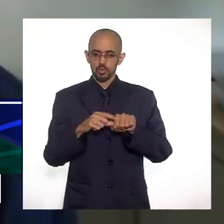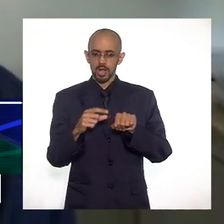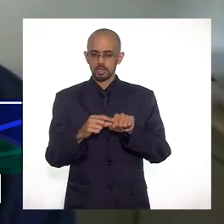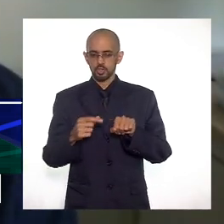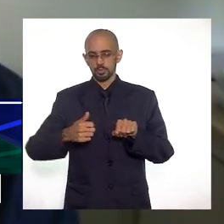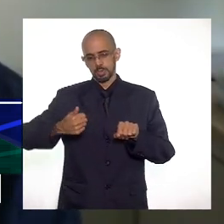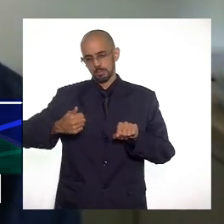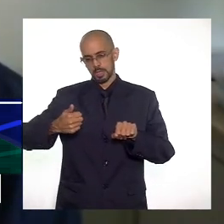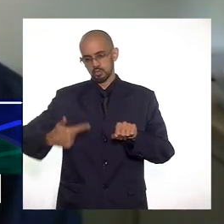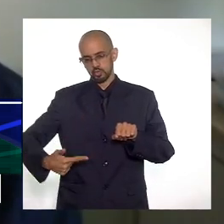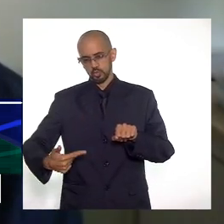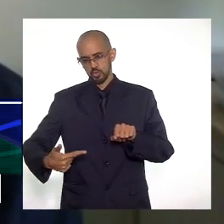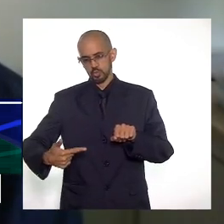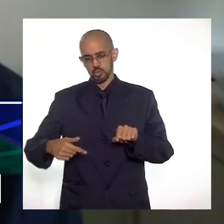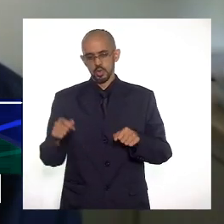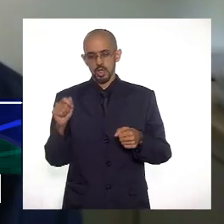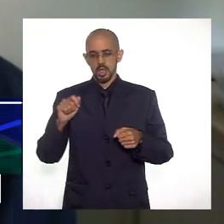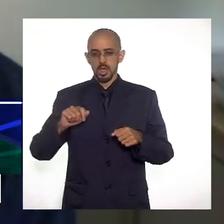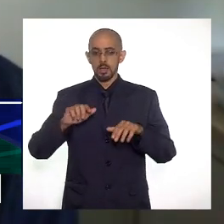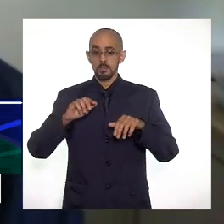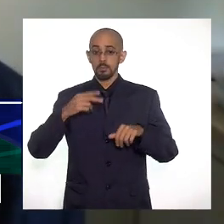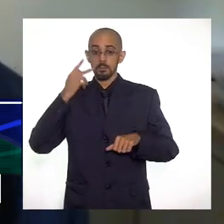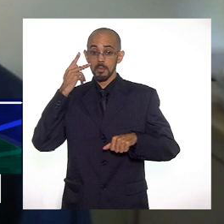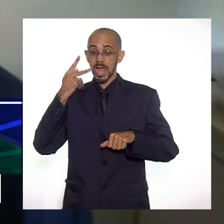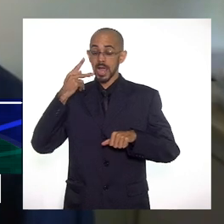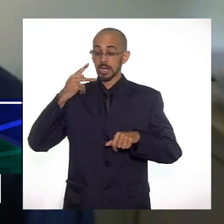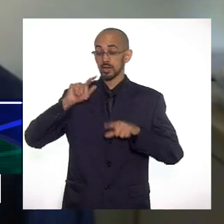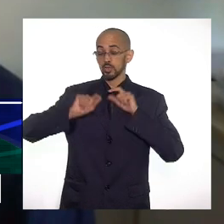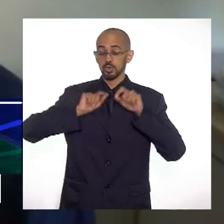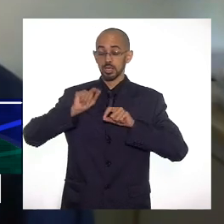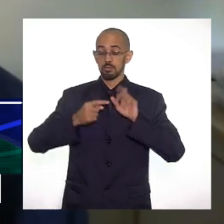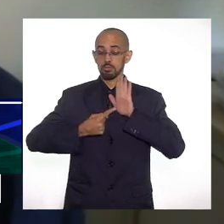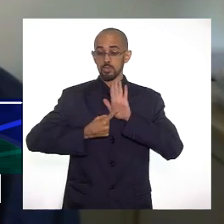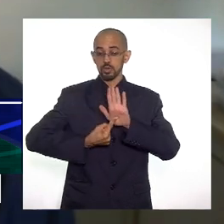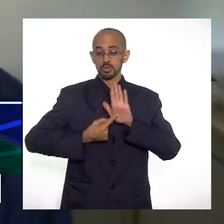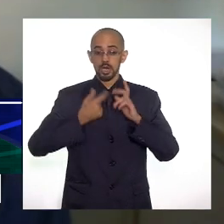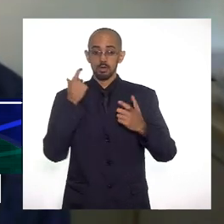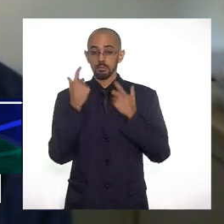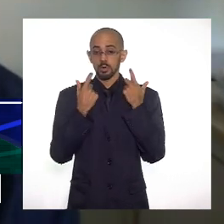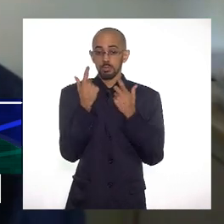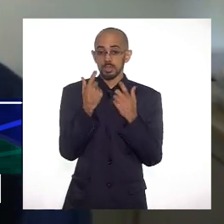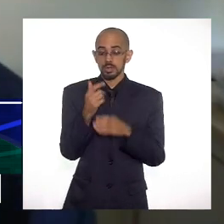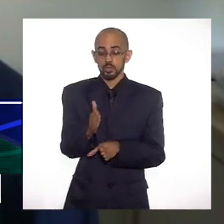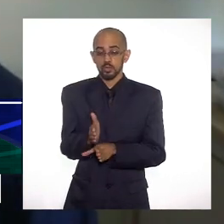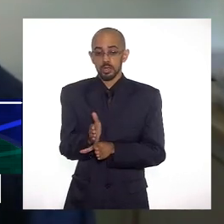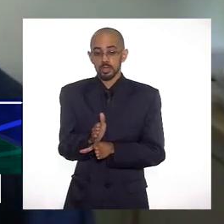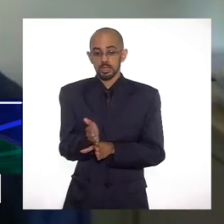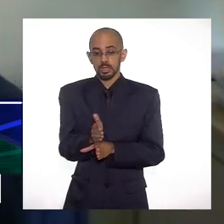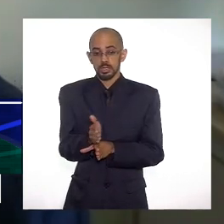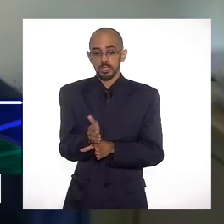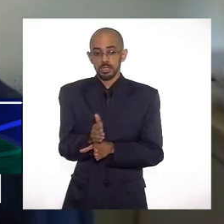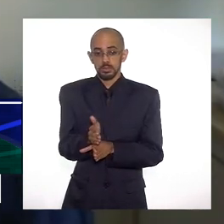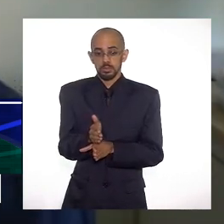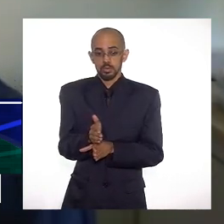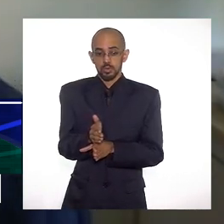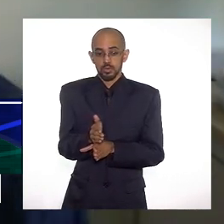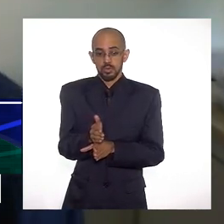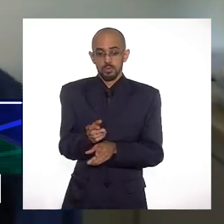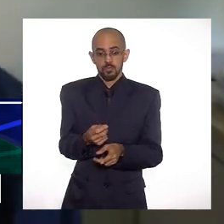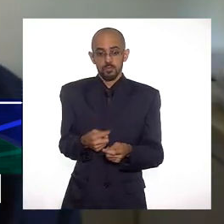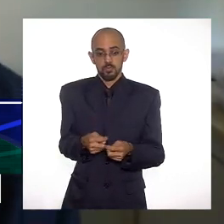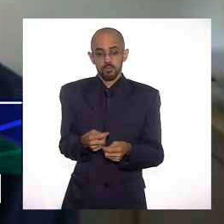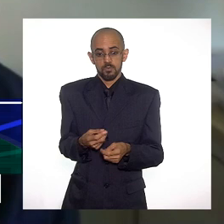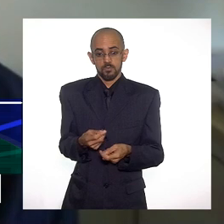também de minha autoria para contemplar a preocupação do equilíbrio financeiro com a defensoria.